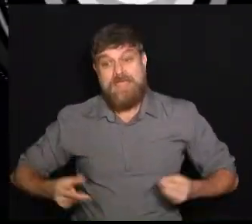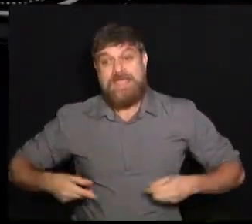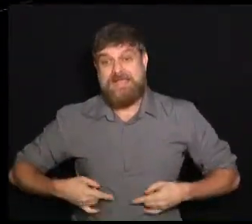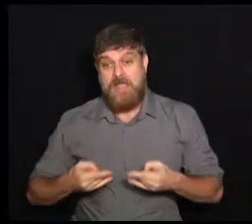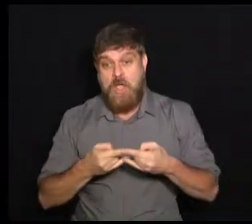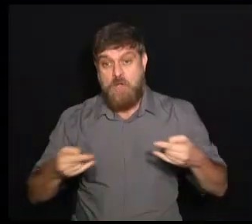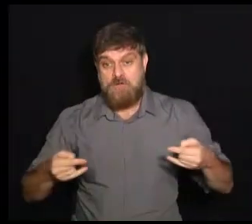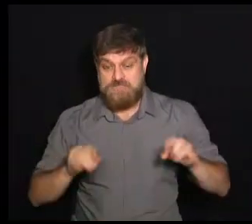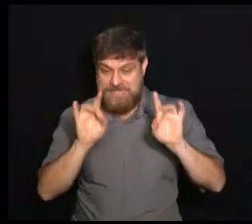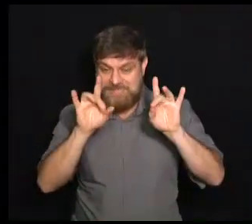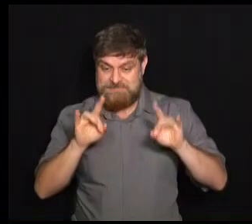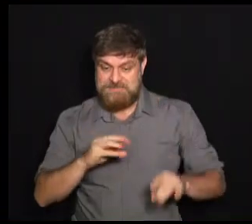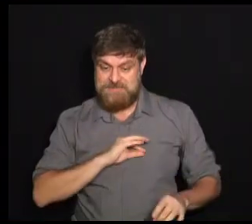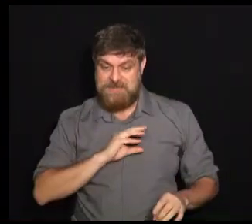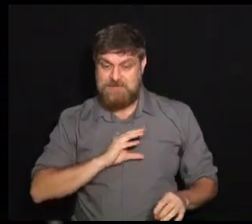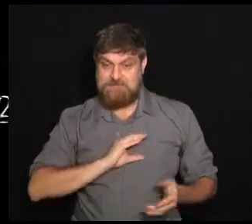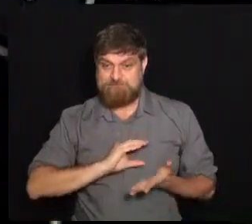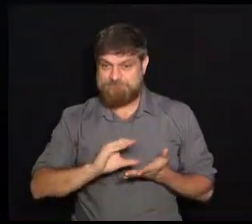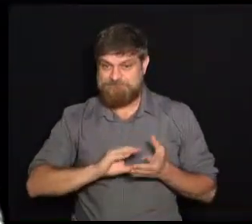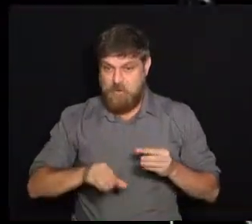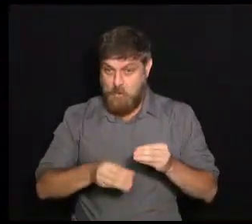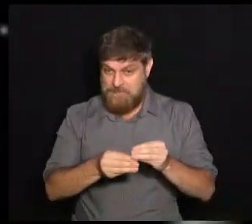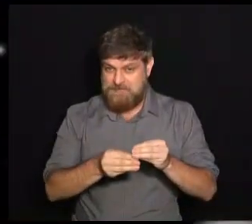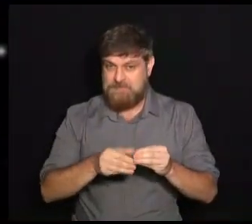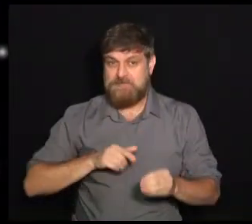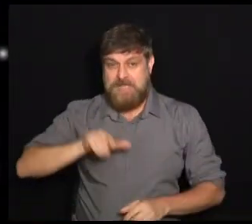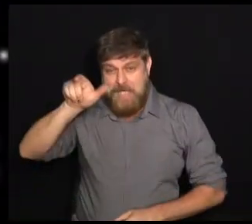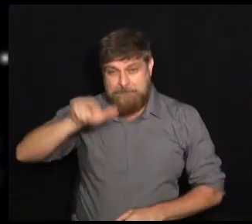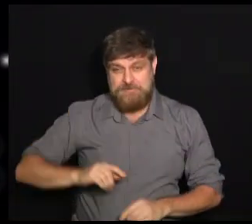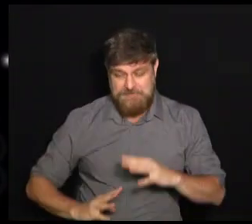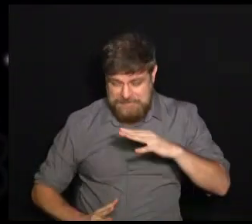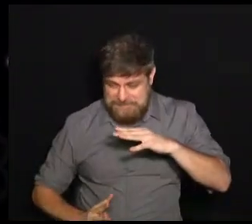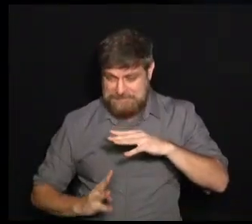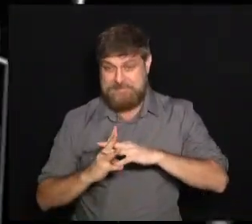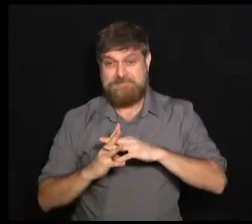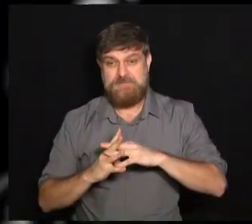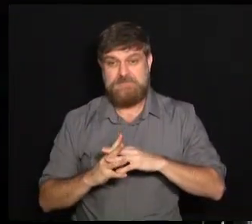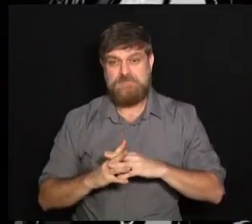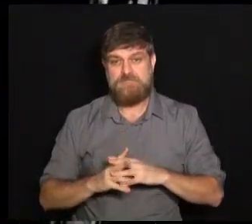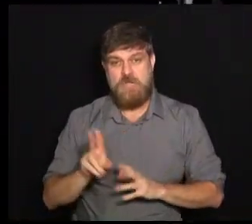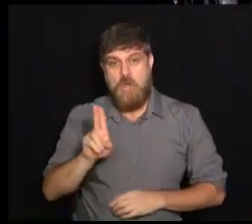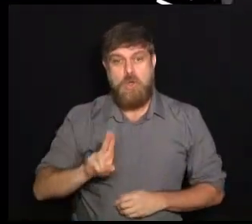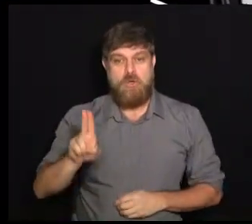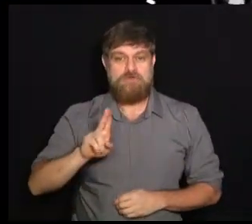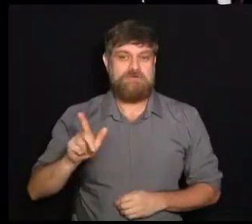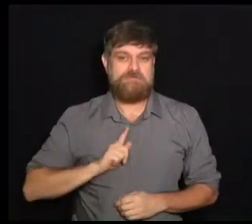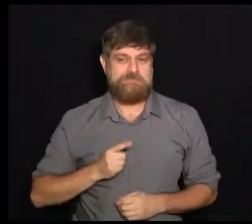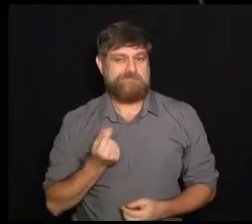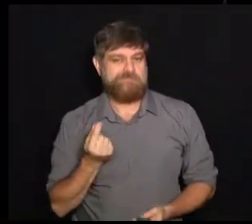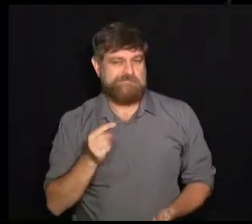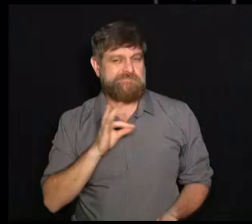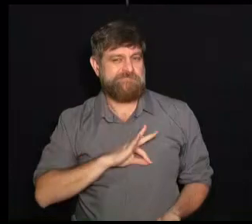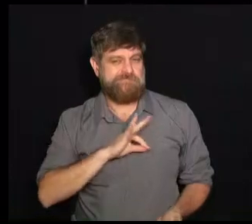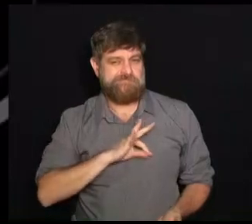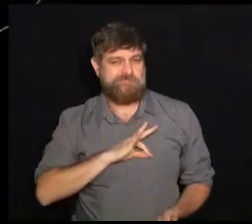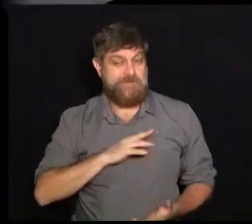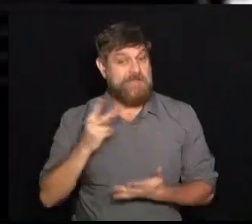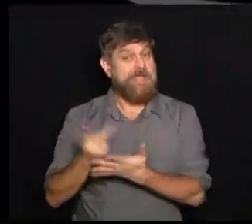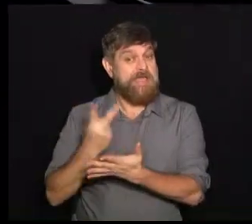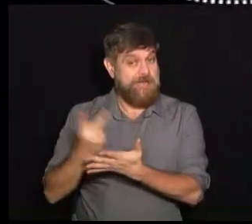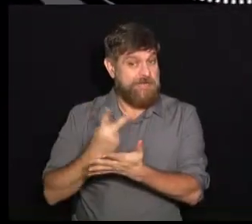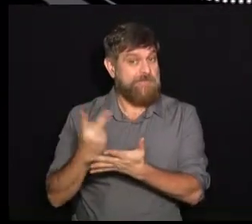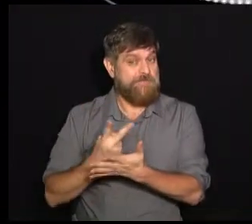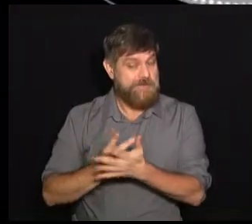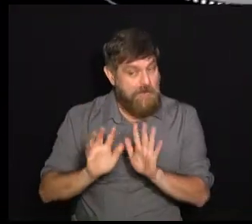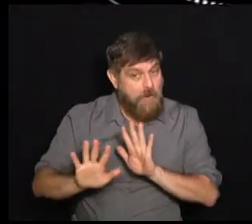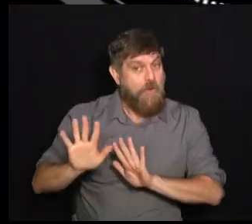cheque especial? Pois é, tem gente que usa esse limite de crédito como se fosse uma extensão do saldo bancário, que é um erro gravíssimo,